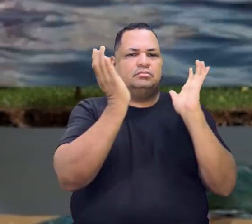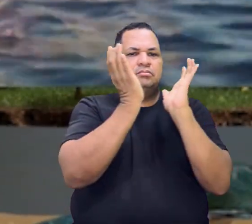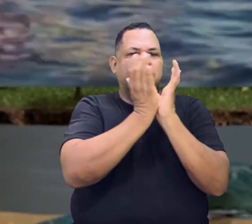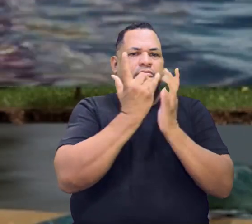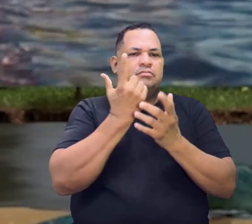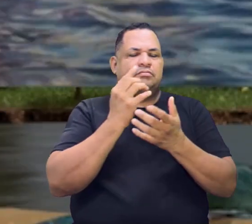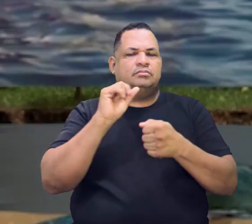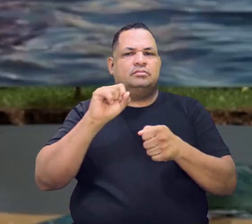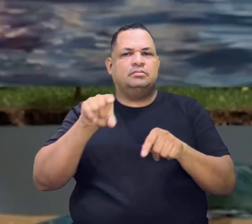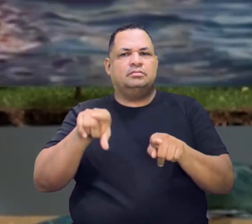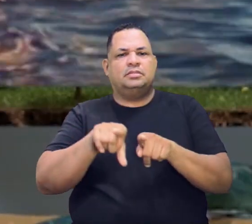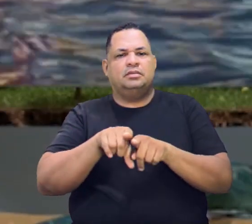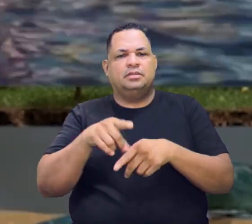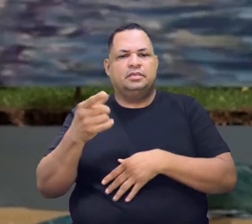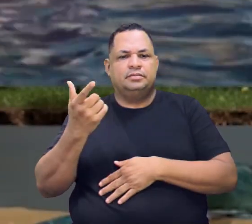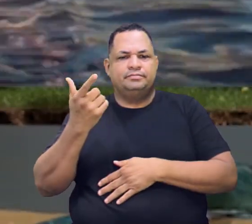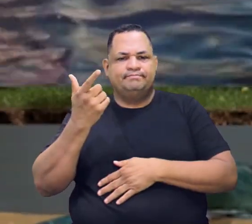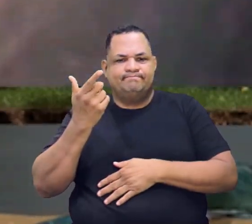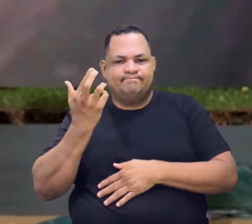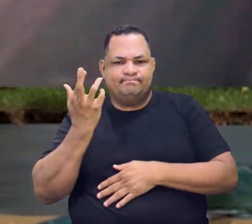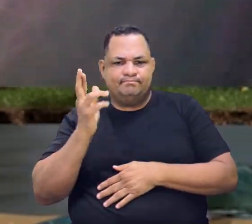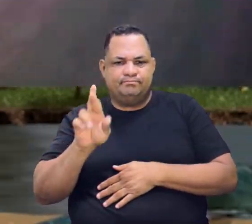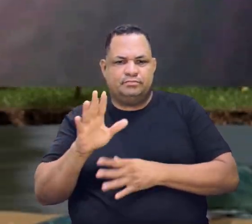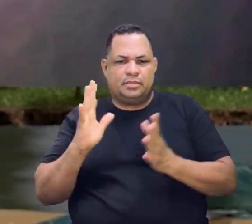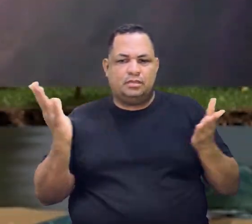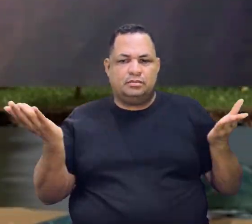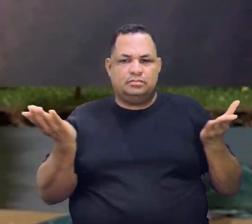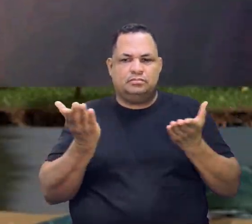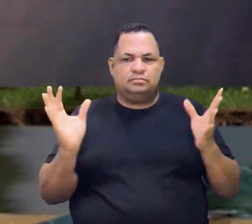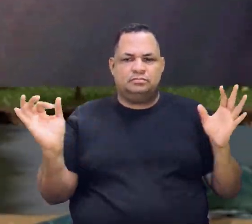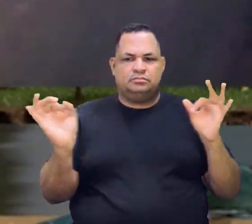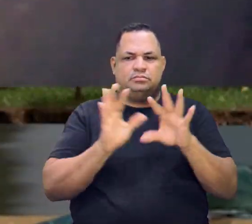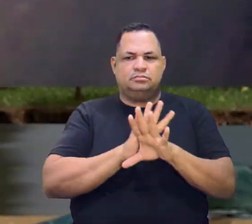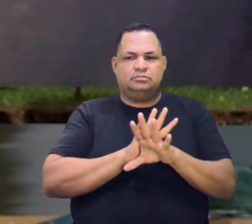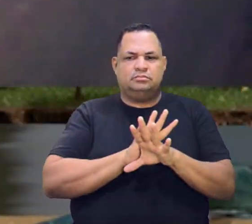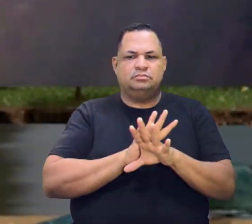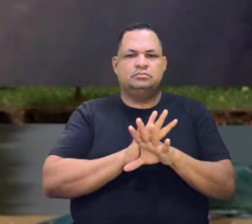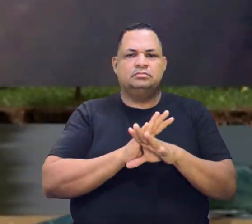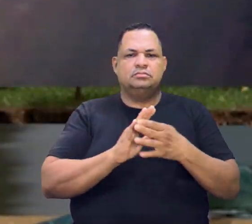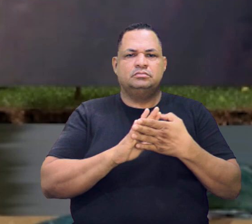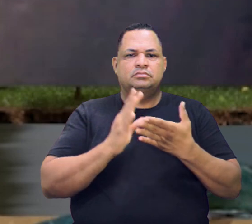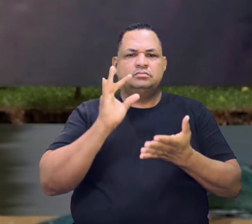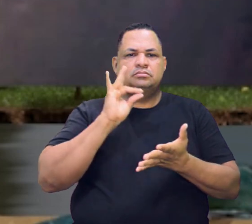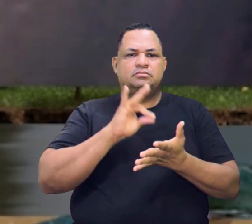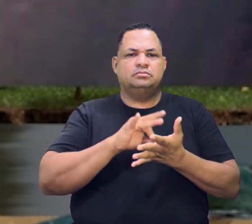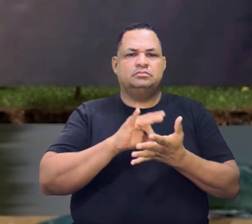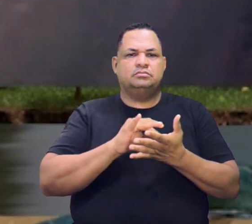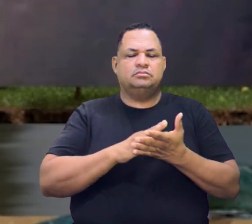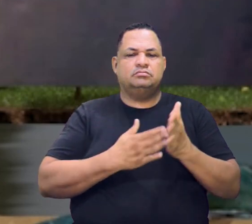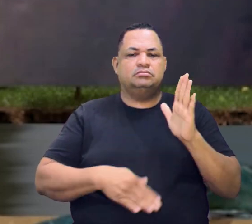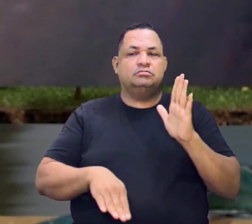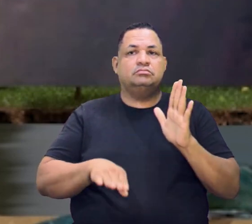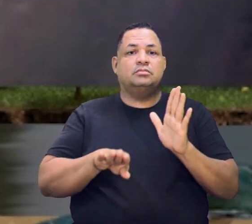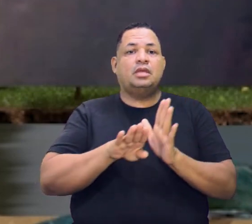unidade, fizeram a recuperação. E agora vamos concluir. Na verdade, nós chegamos no século